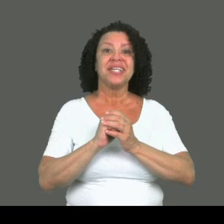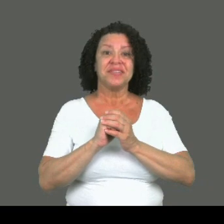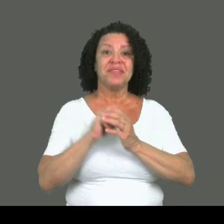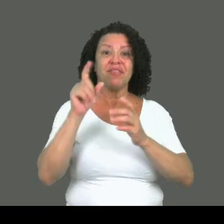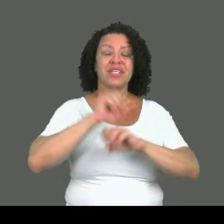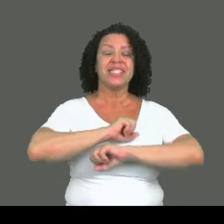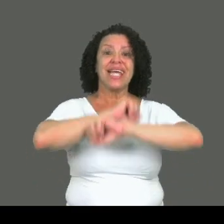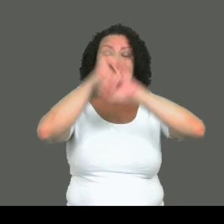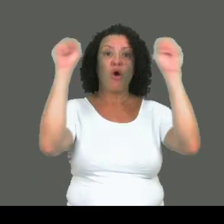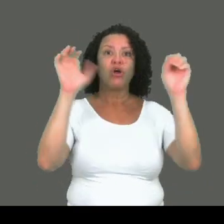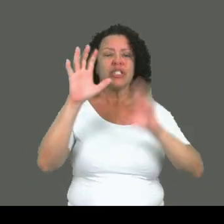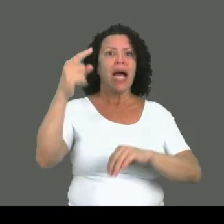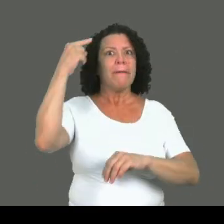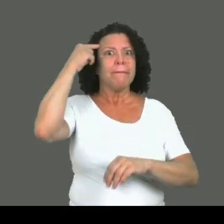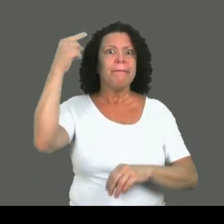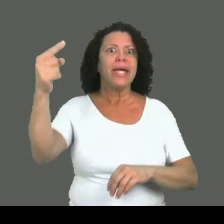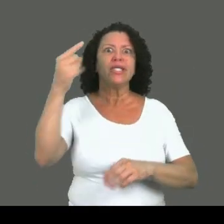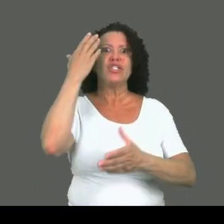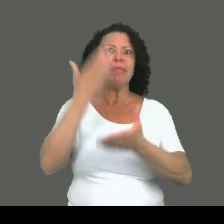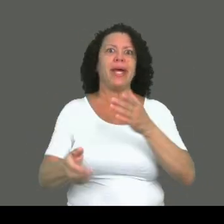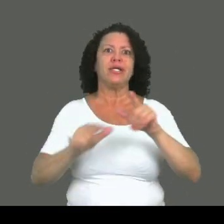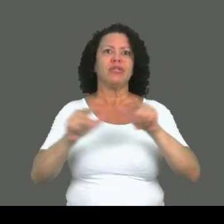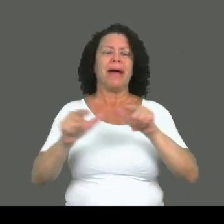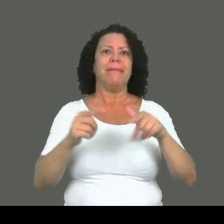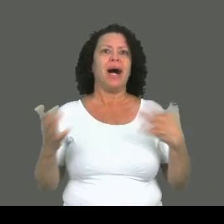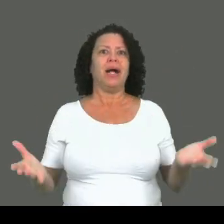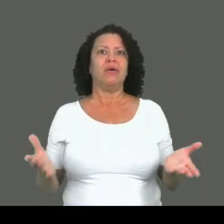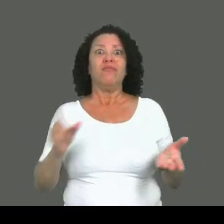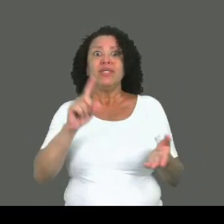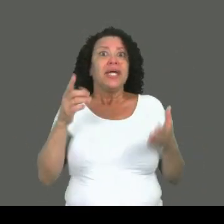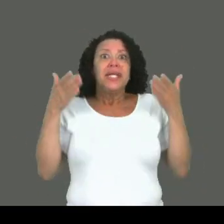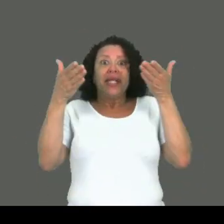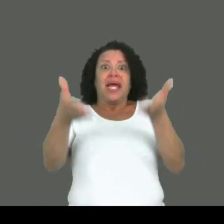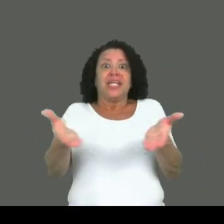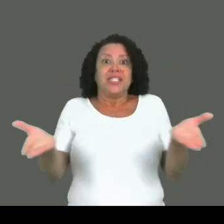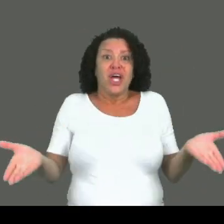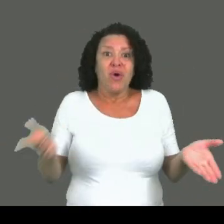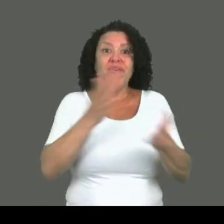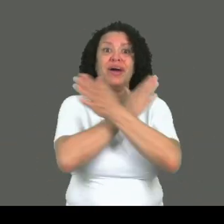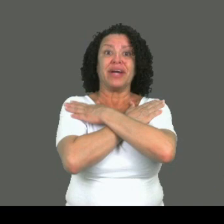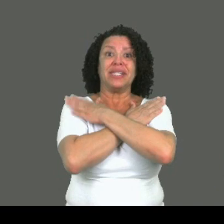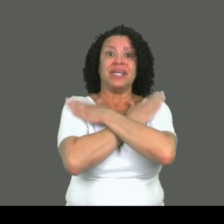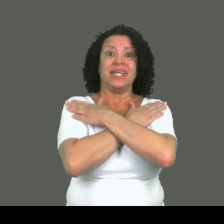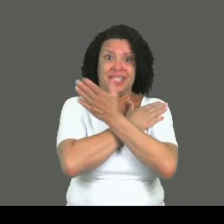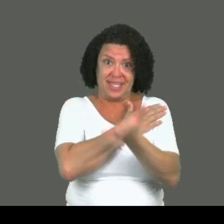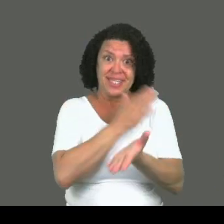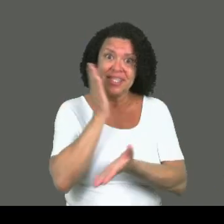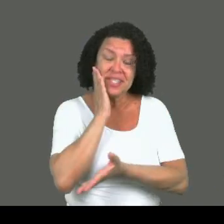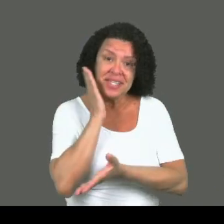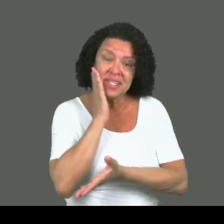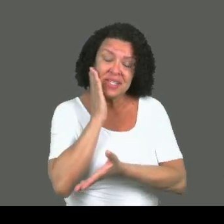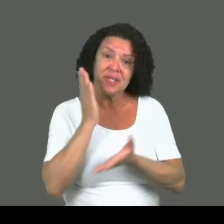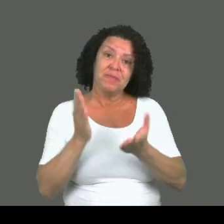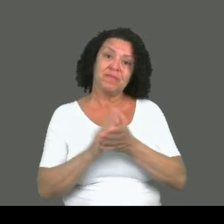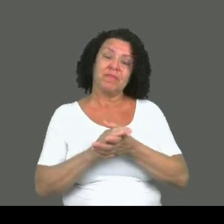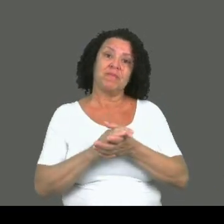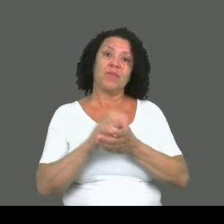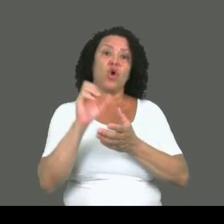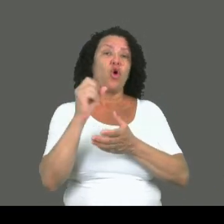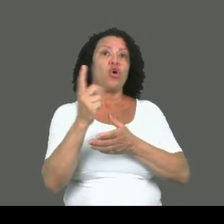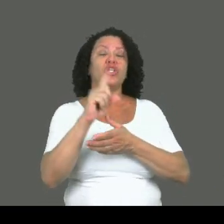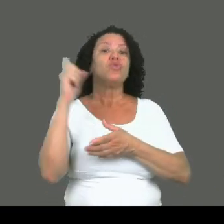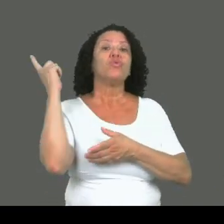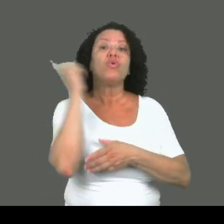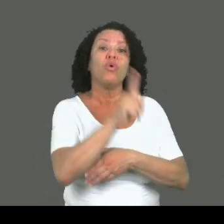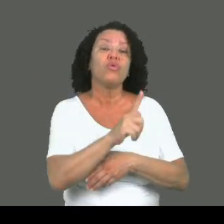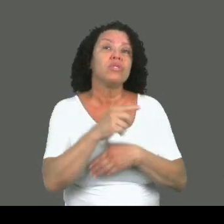acorda já pensando na possibilidade de perder o seu emprego, de ficar desempregado, ou de não